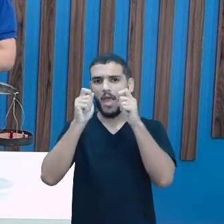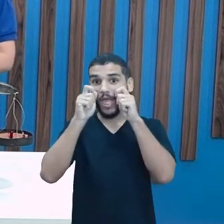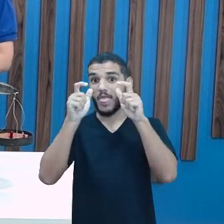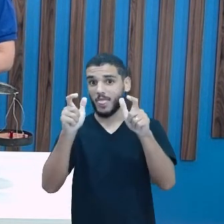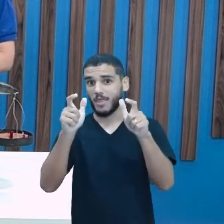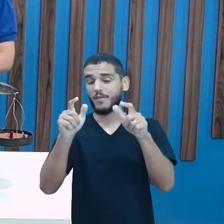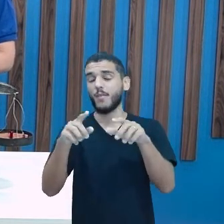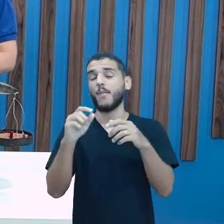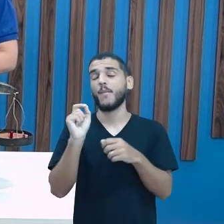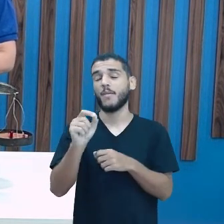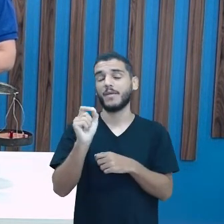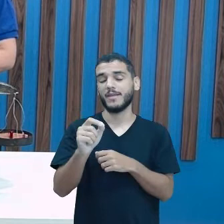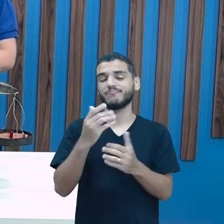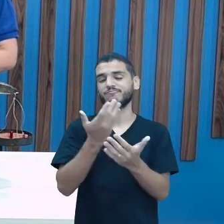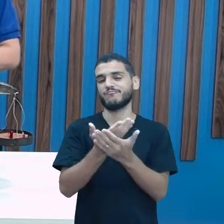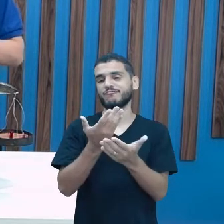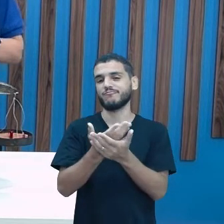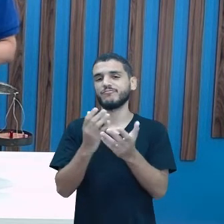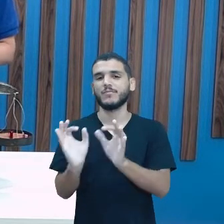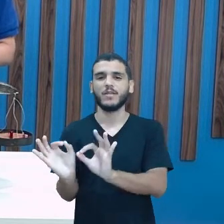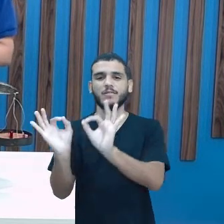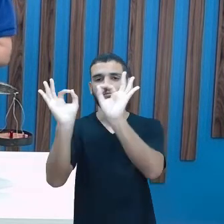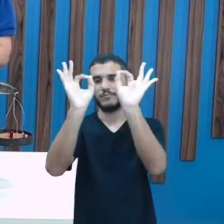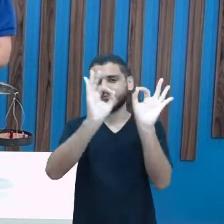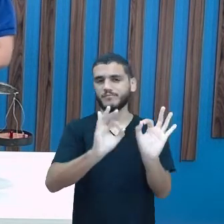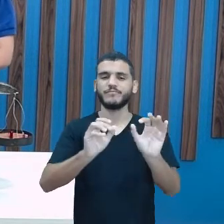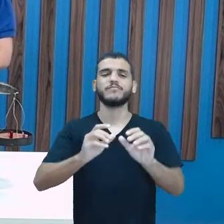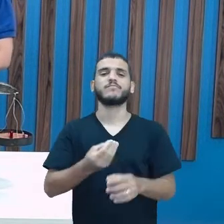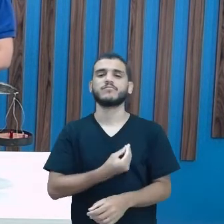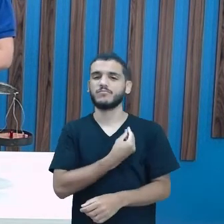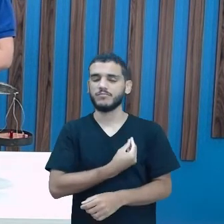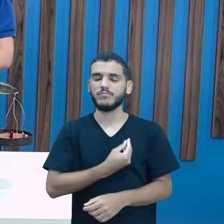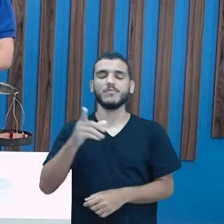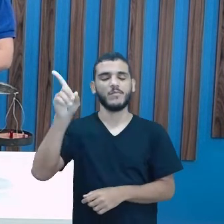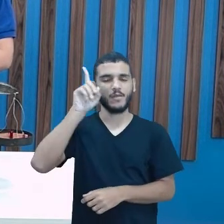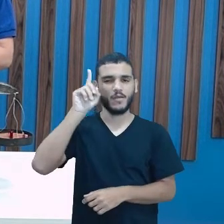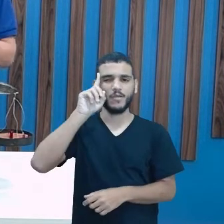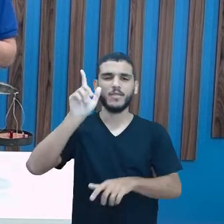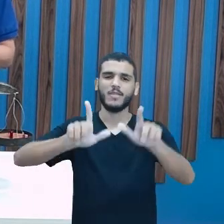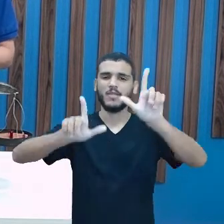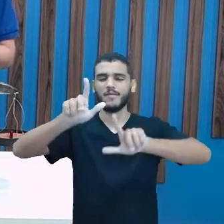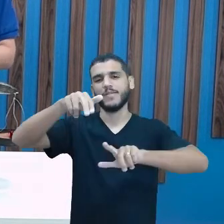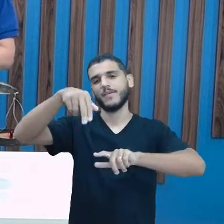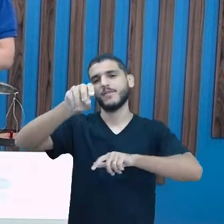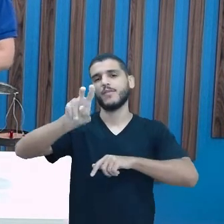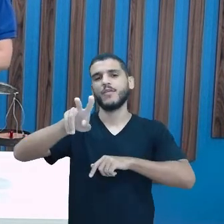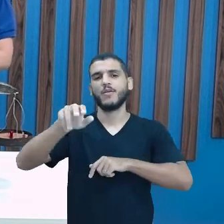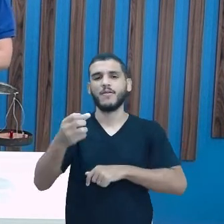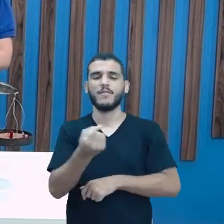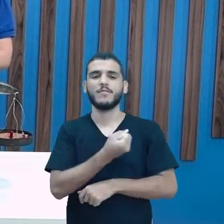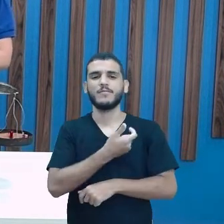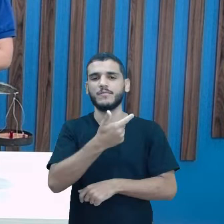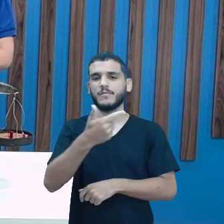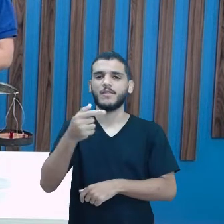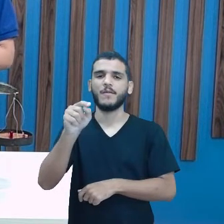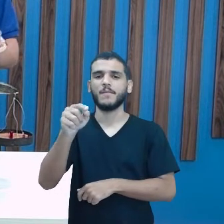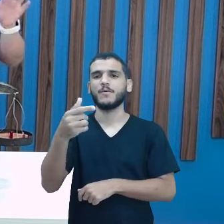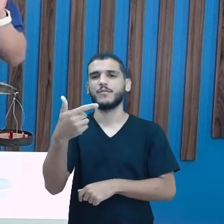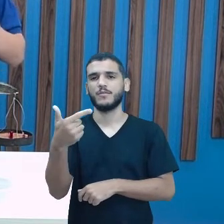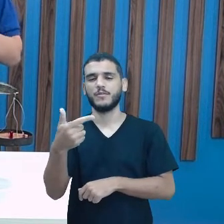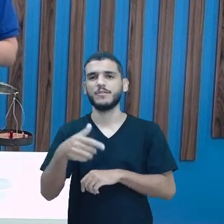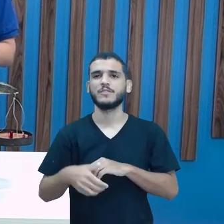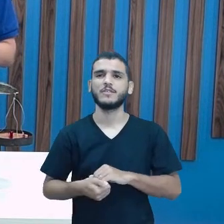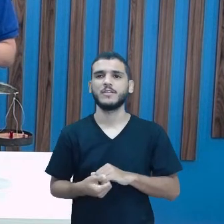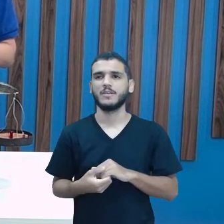que as nossas aulas são transmitidas ao vivo todos os dias pela TV Nova Nordeste, pelo canal 22.2. E se